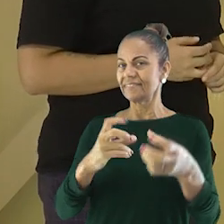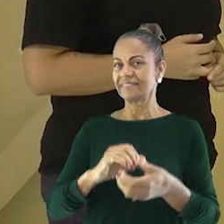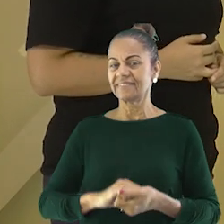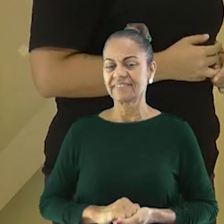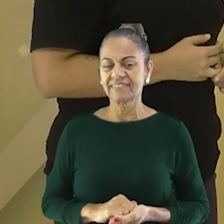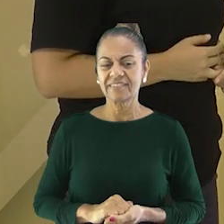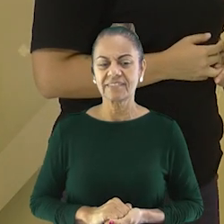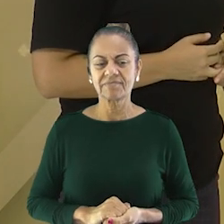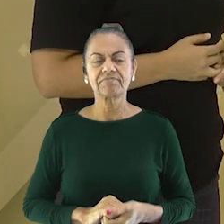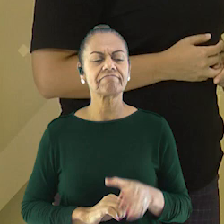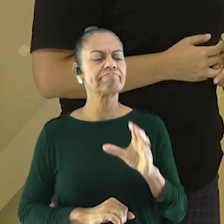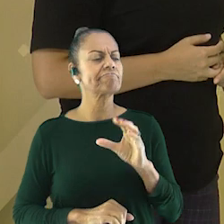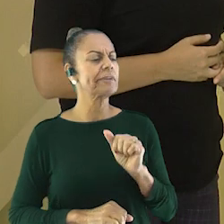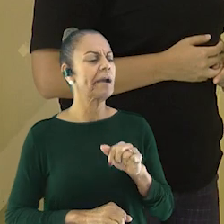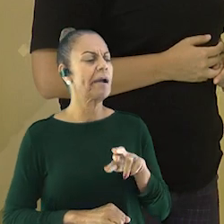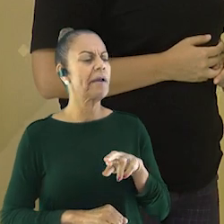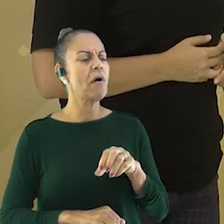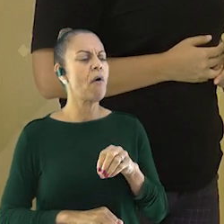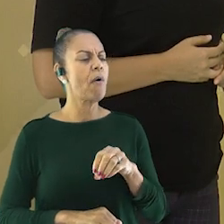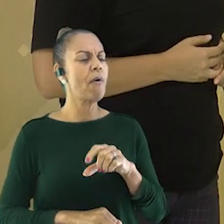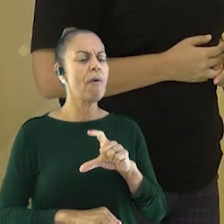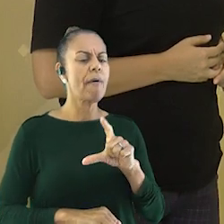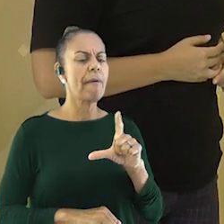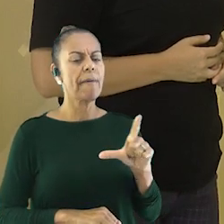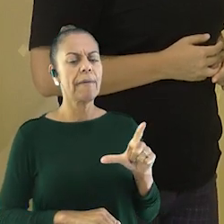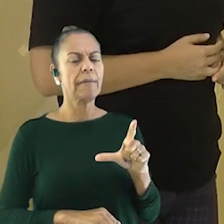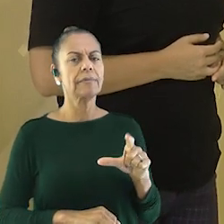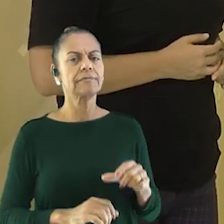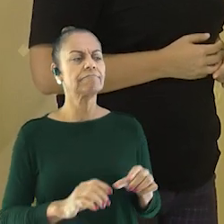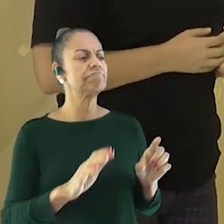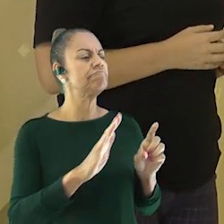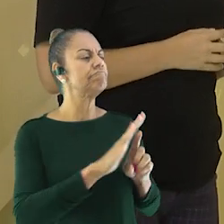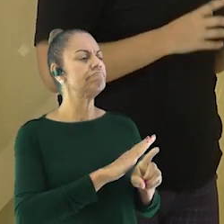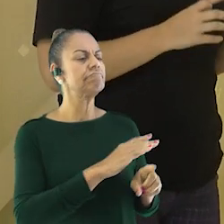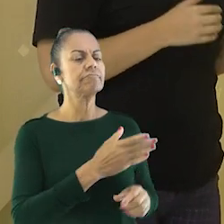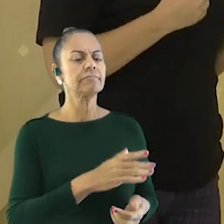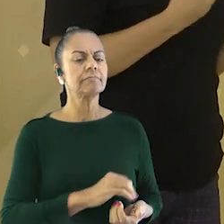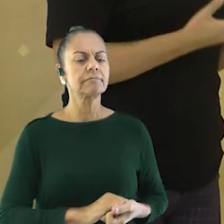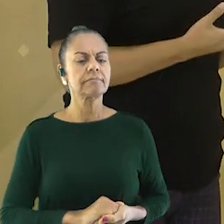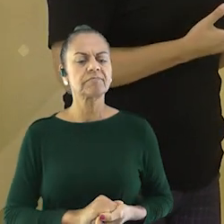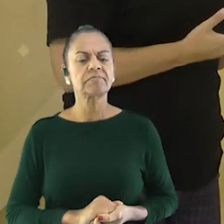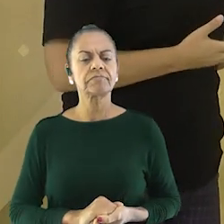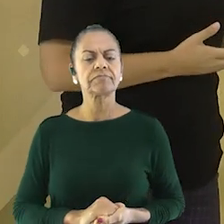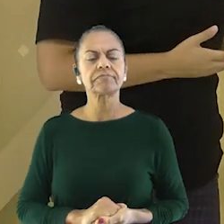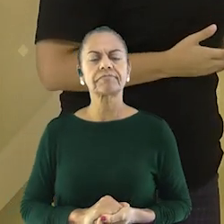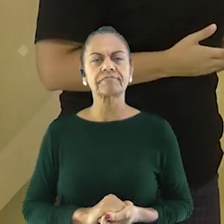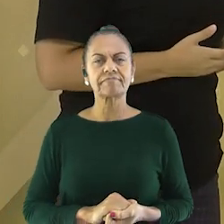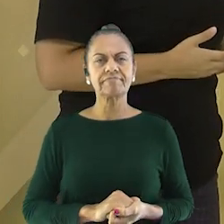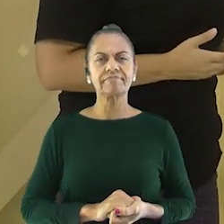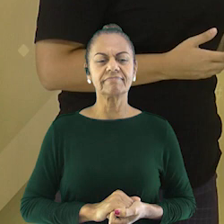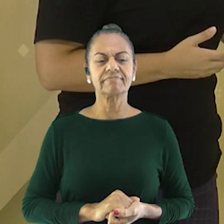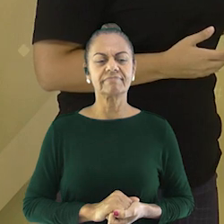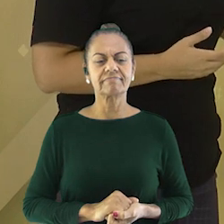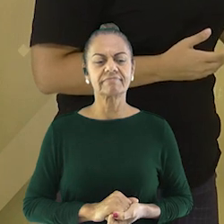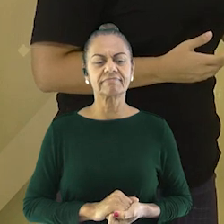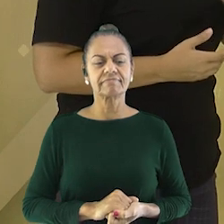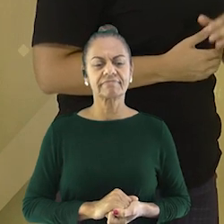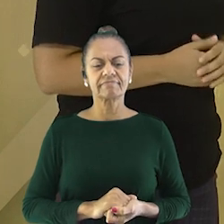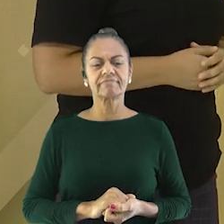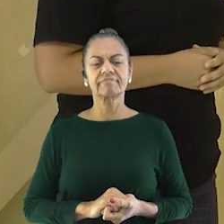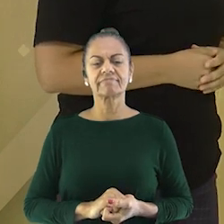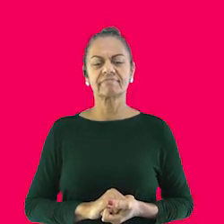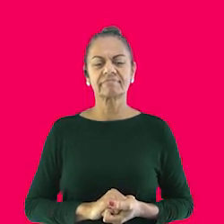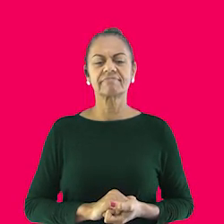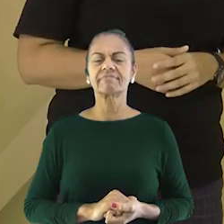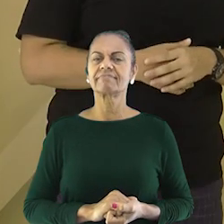Carol, which do you prefer? TV shows or movies? I prefer TV shows because they are more